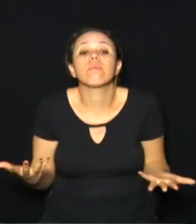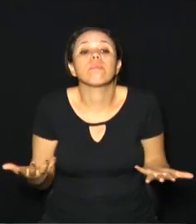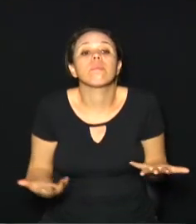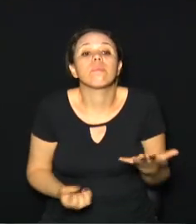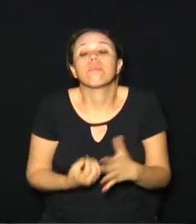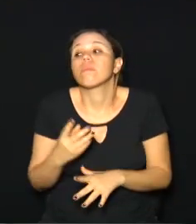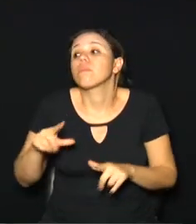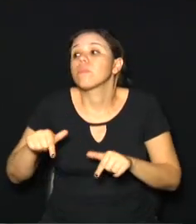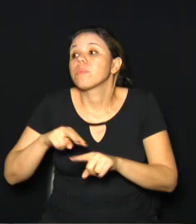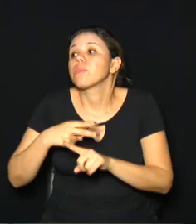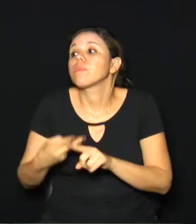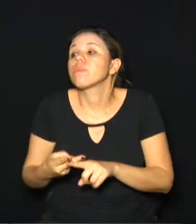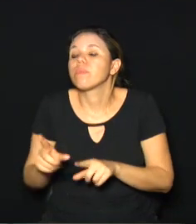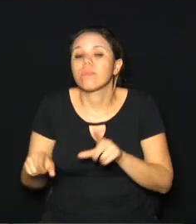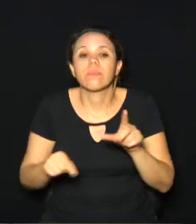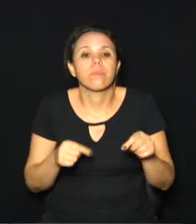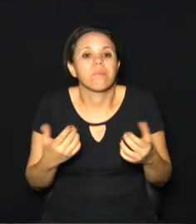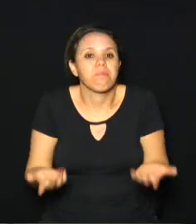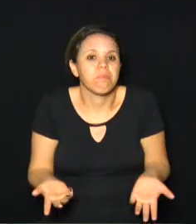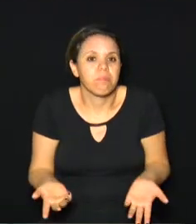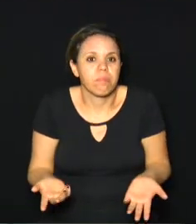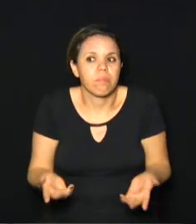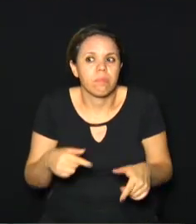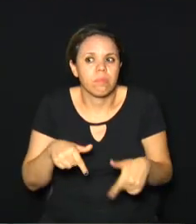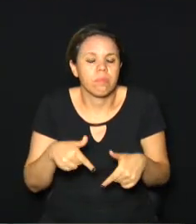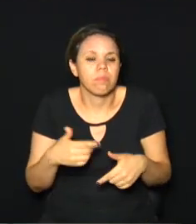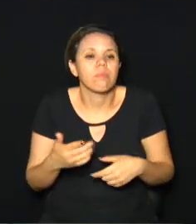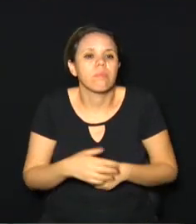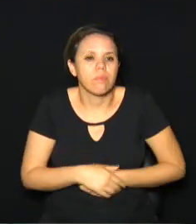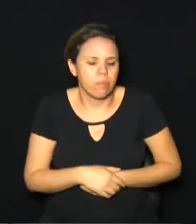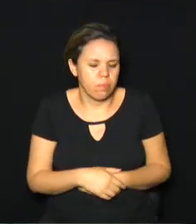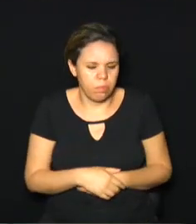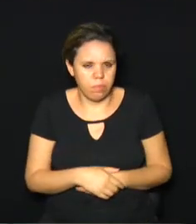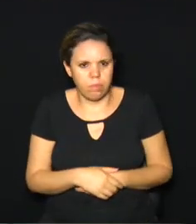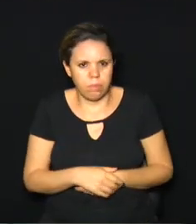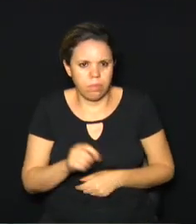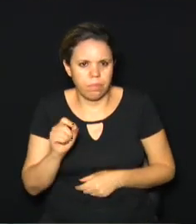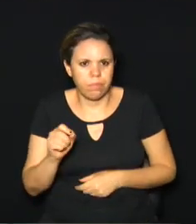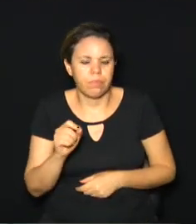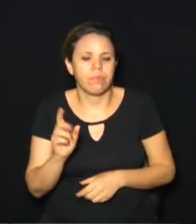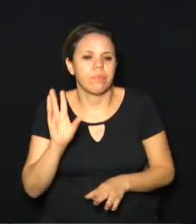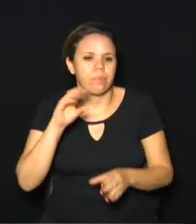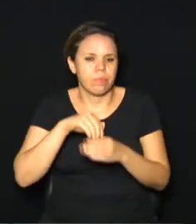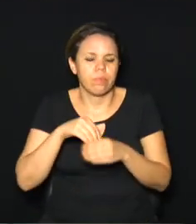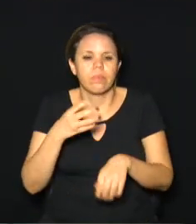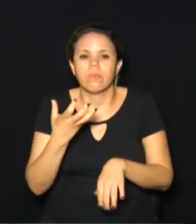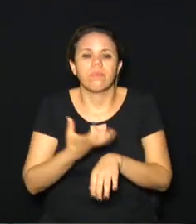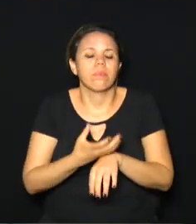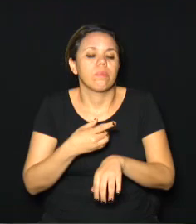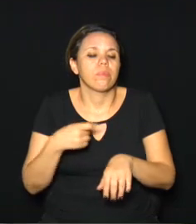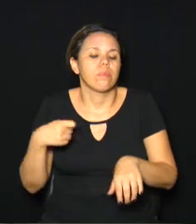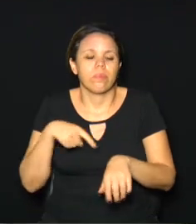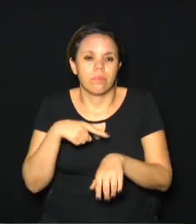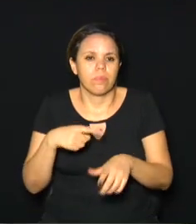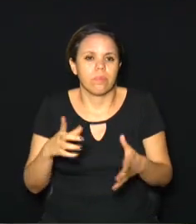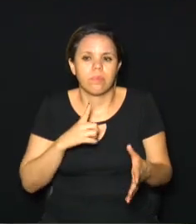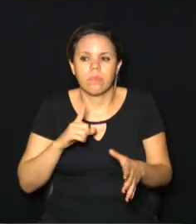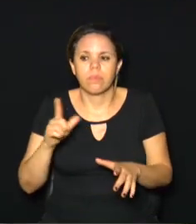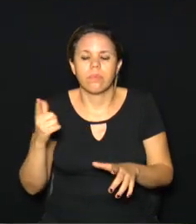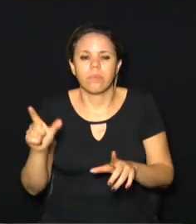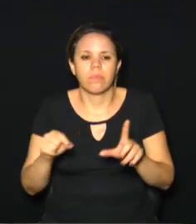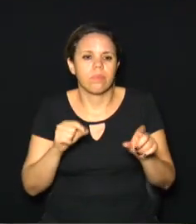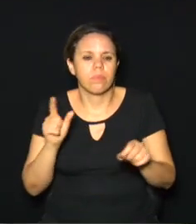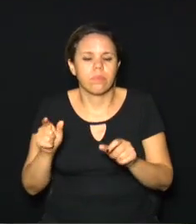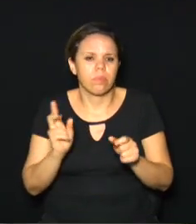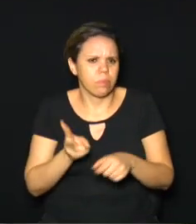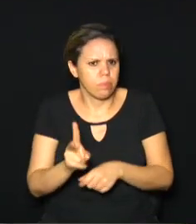se tomou alguma alternativa, no caso de um trabalho que era extracurricular, se tem alguma alternativa para que